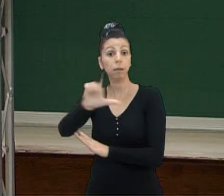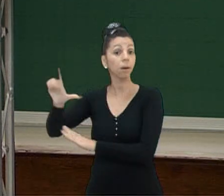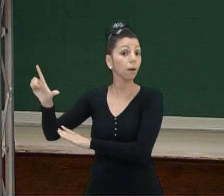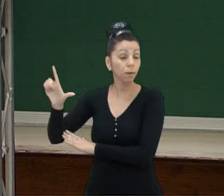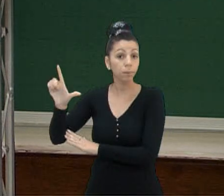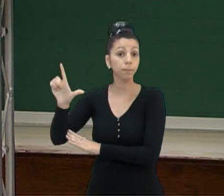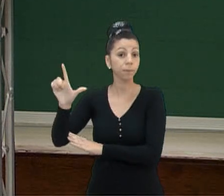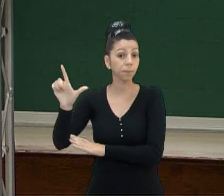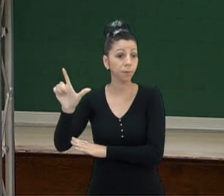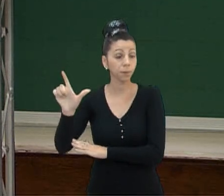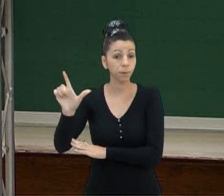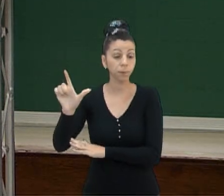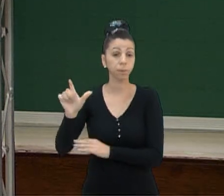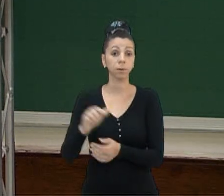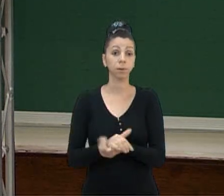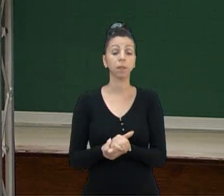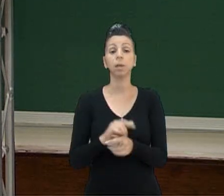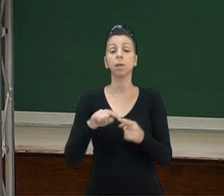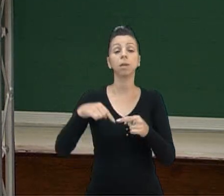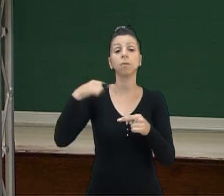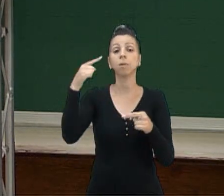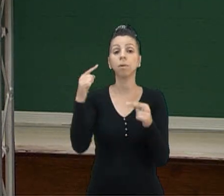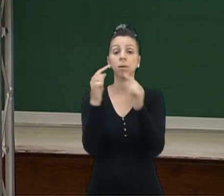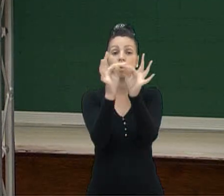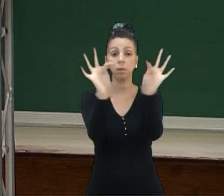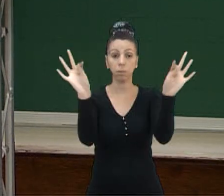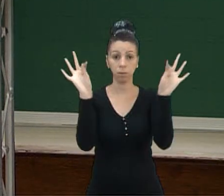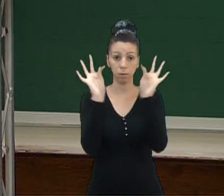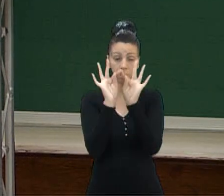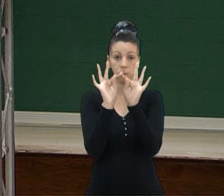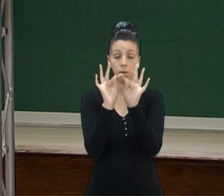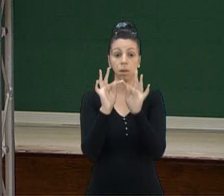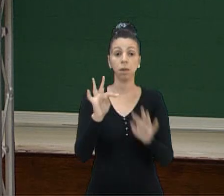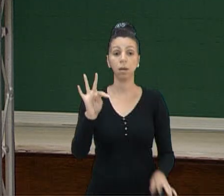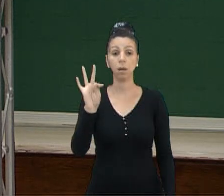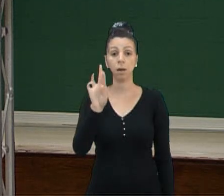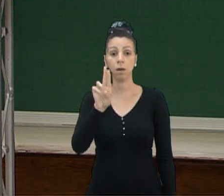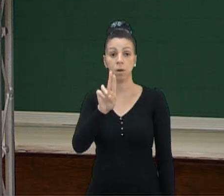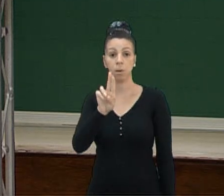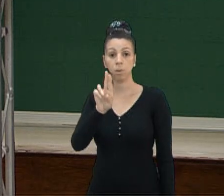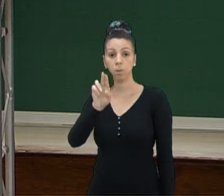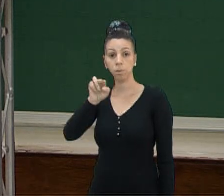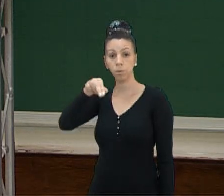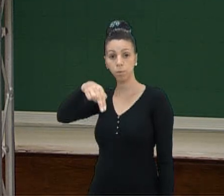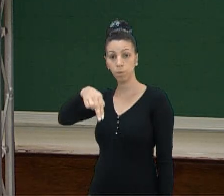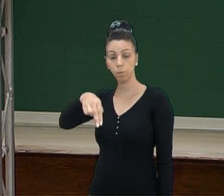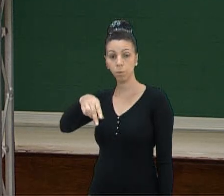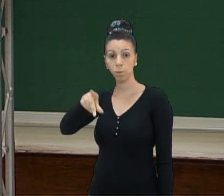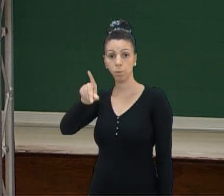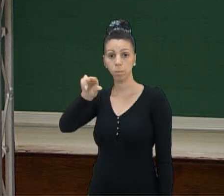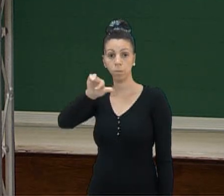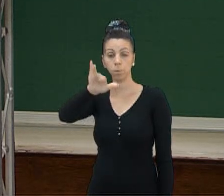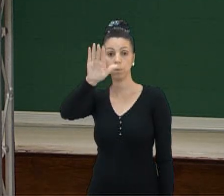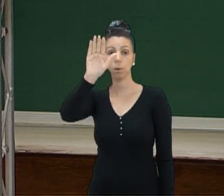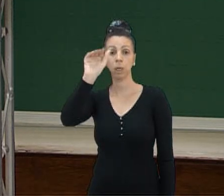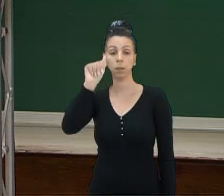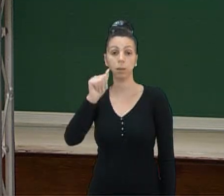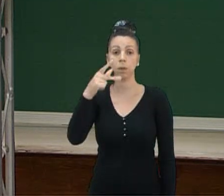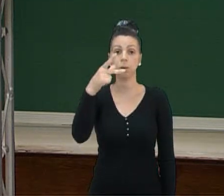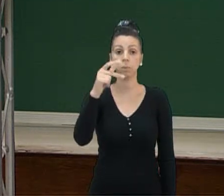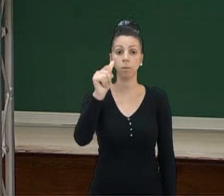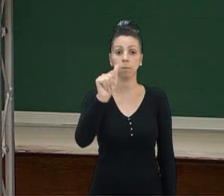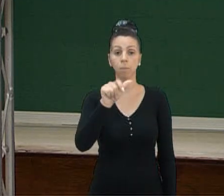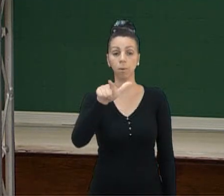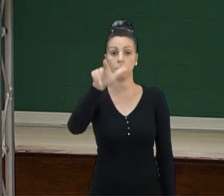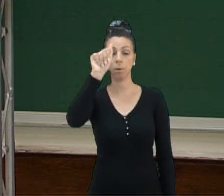tão frio, e de tundra nas áreas mais frias. Então, nós vamos ter nesta área ali essas características. Os climas mais